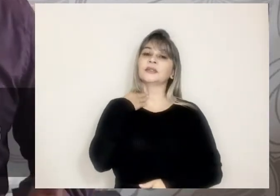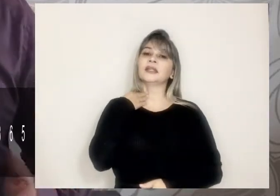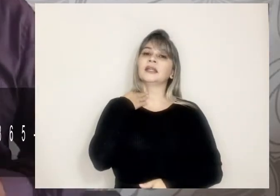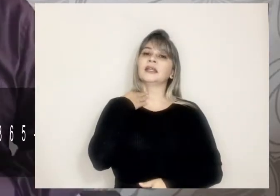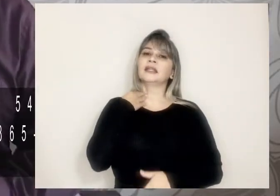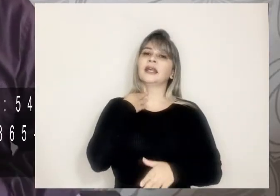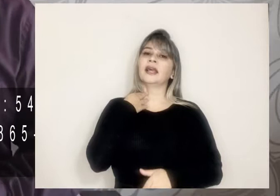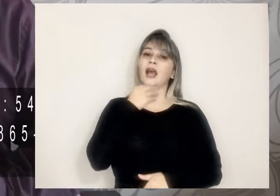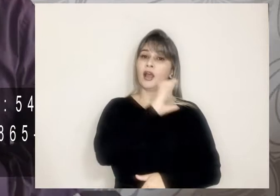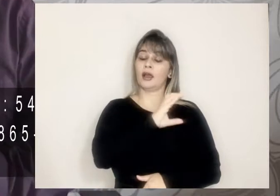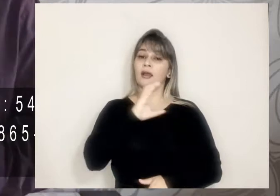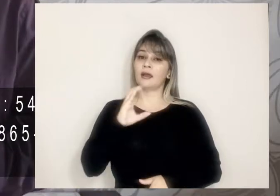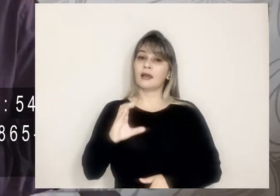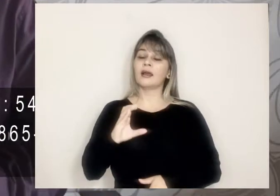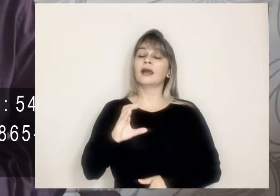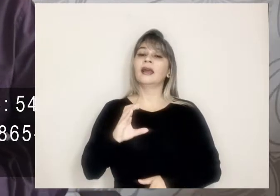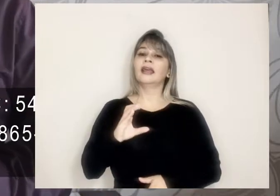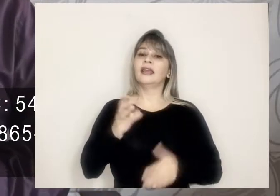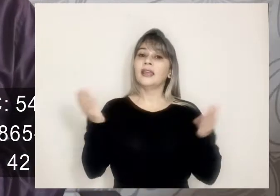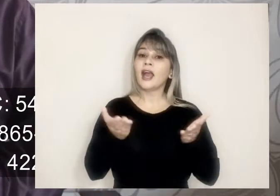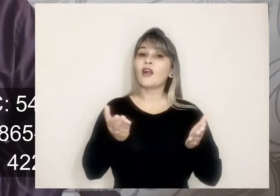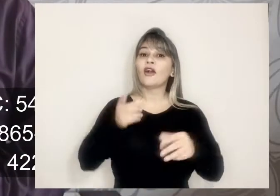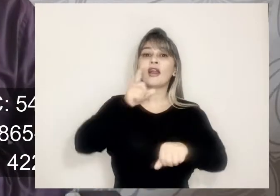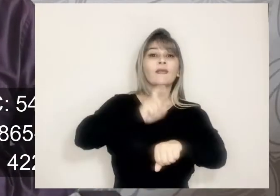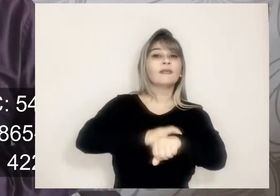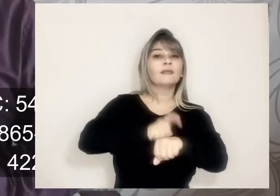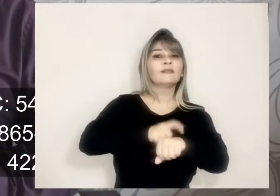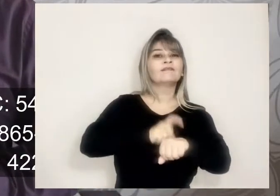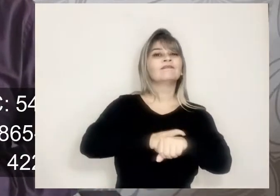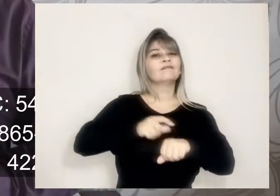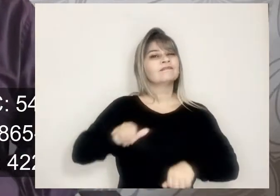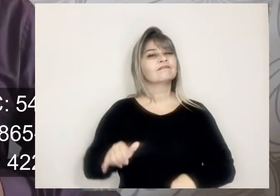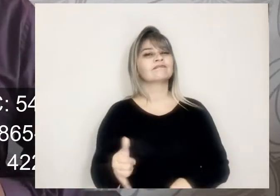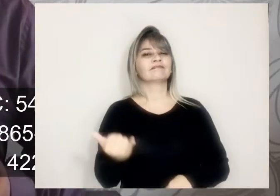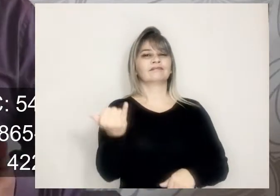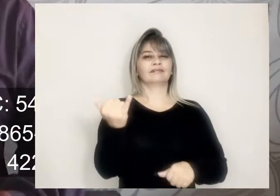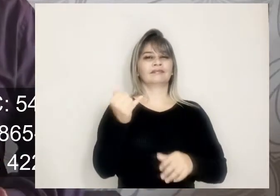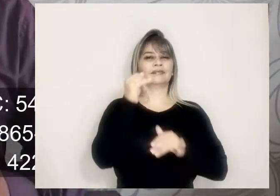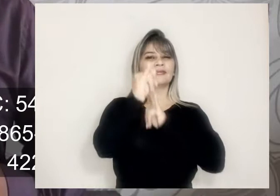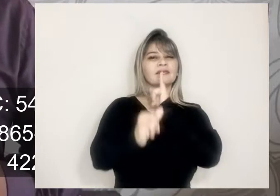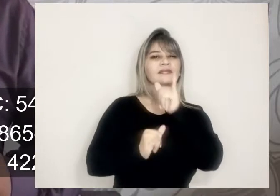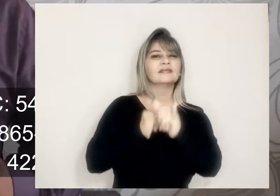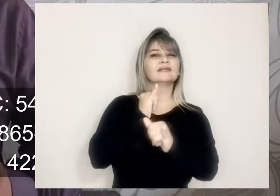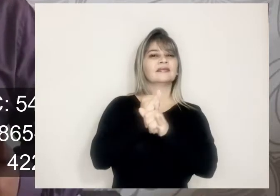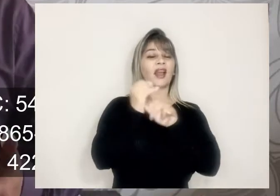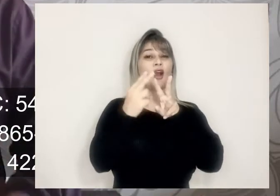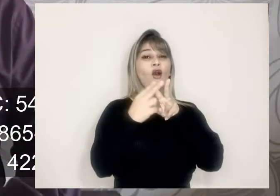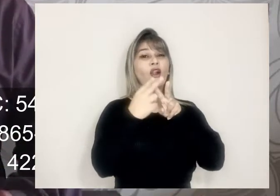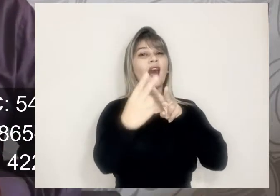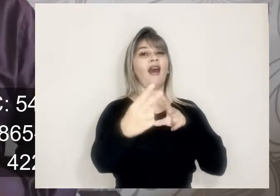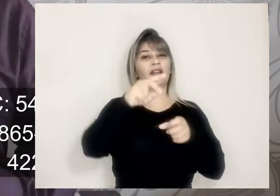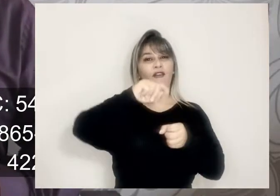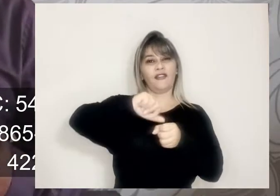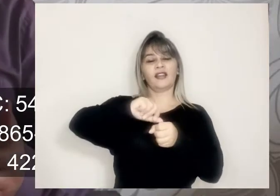aparecer nesse momento e você tem a oportunidade de fazer essa oferta de maneira virtual, de maneira